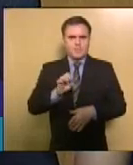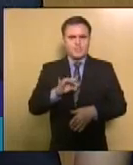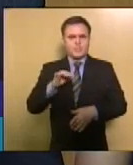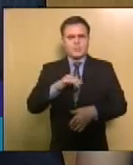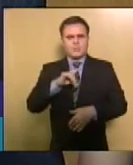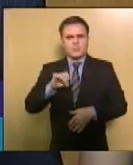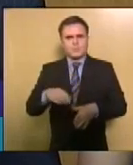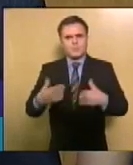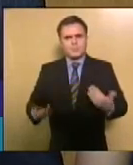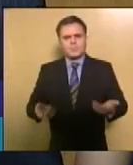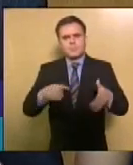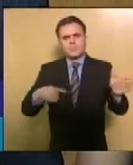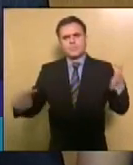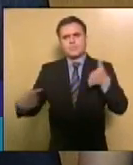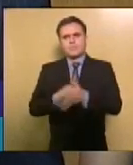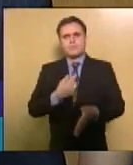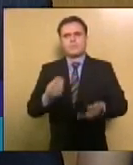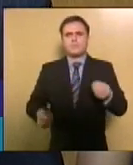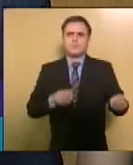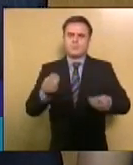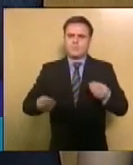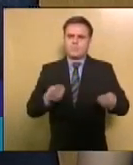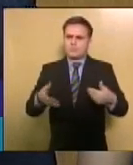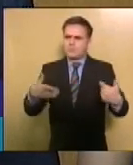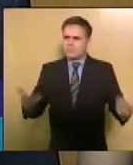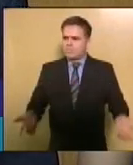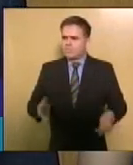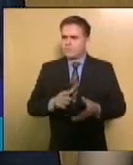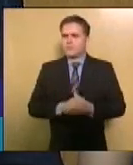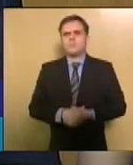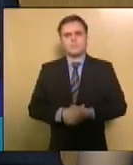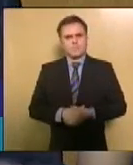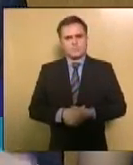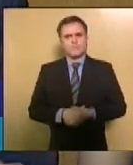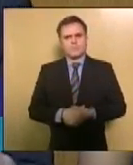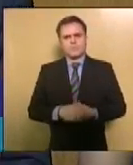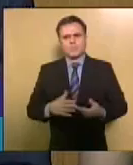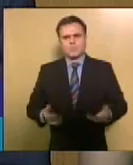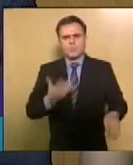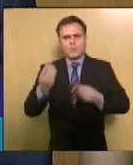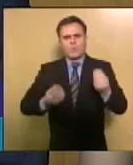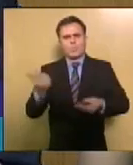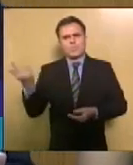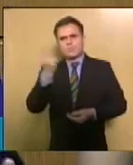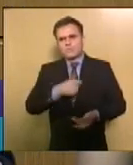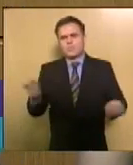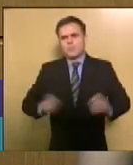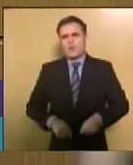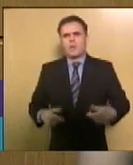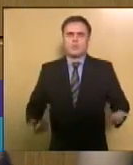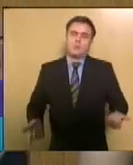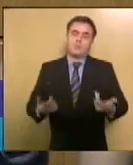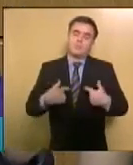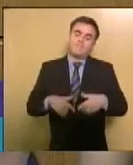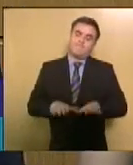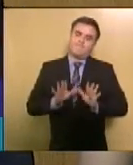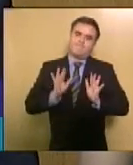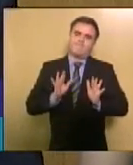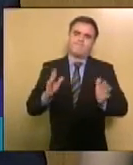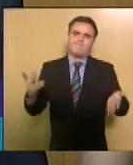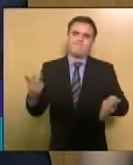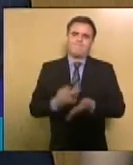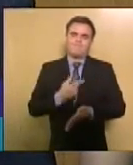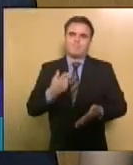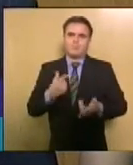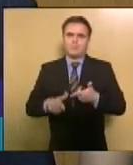perguntou Professor mas como é que nós chegamos nisso e como é que nós conseguimos chegar nisso eu digo Olha isso não é um acidente